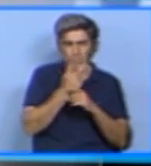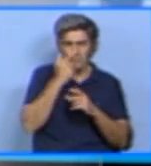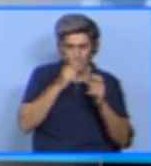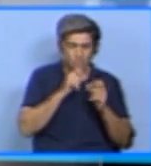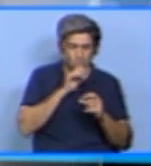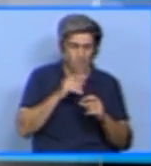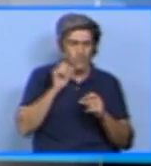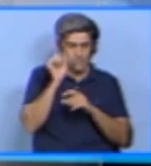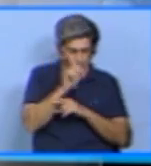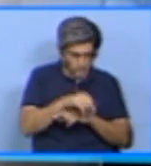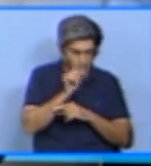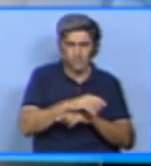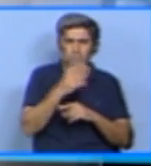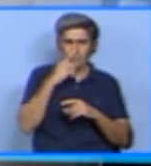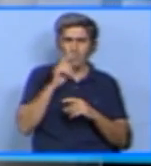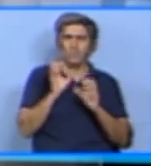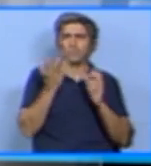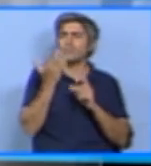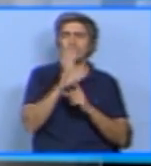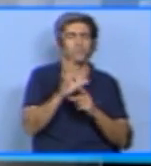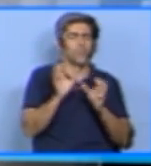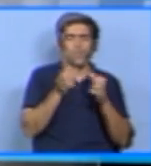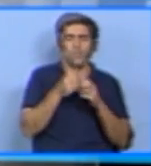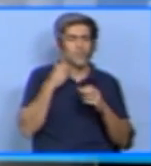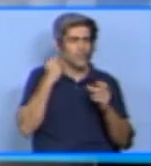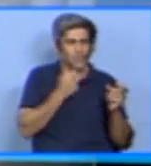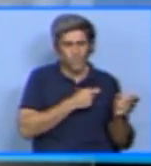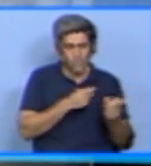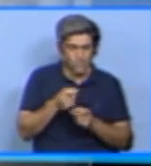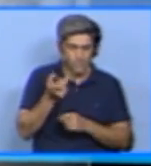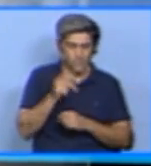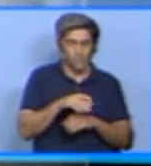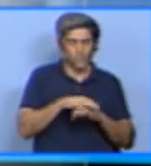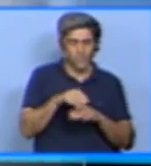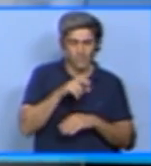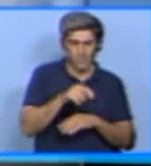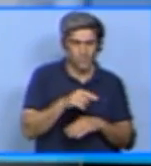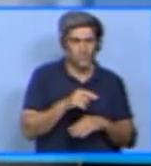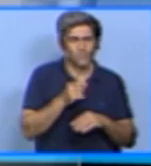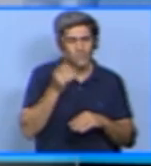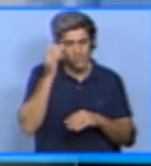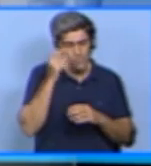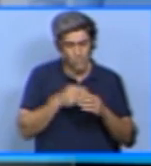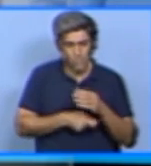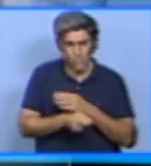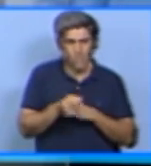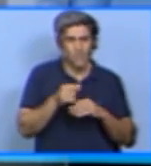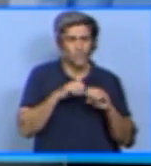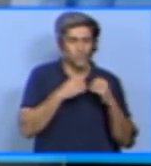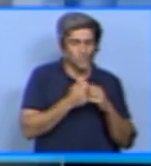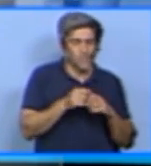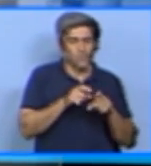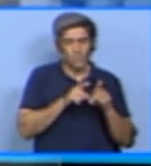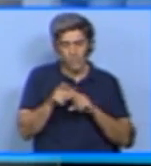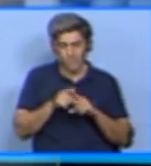ser atraído por exemplo, um grupo terrorista. E é por causa disso que isto também vem, ou pelas corrupções várias sociais e políticas. E